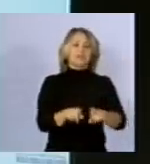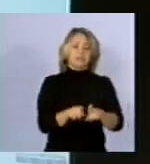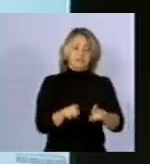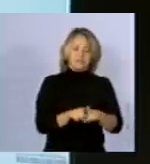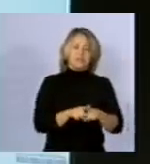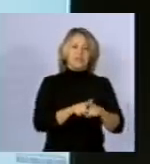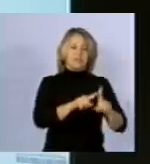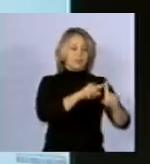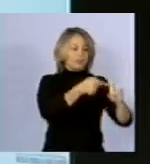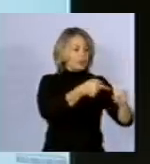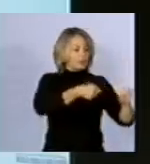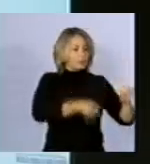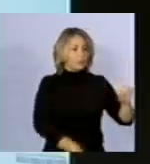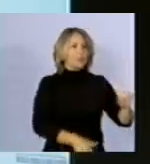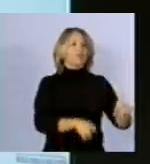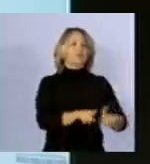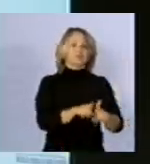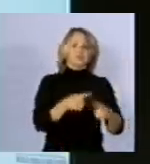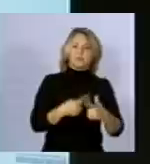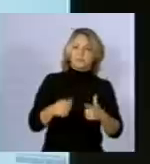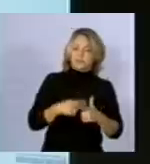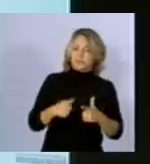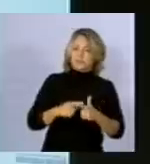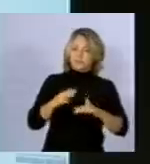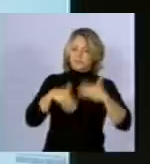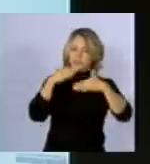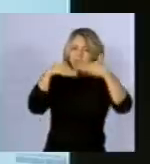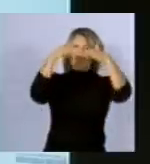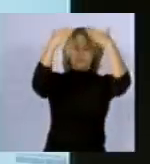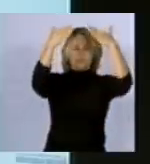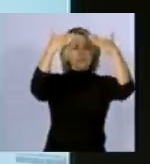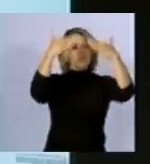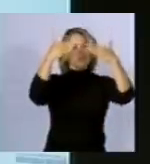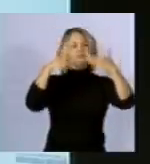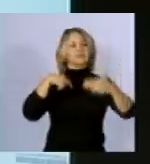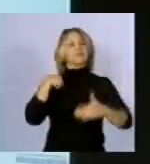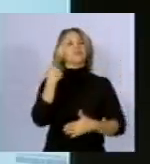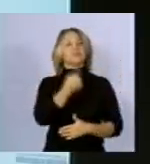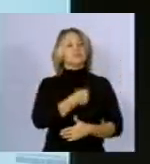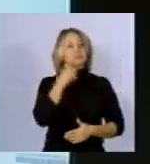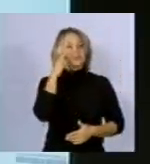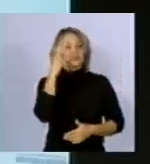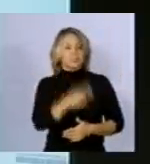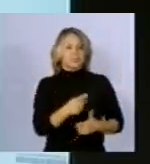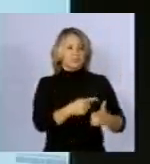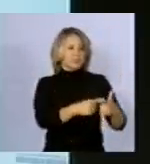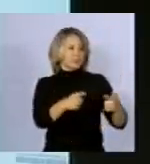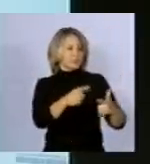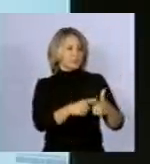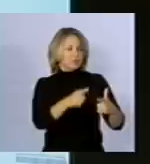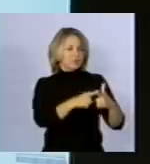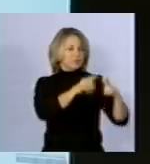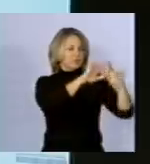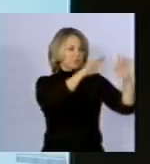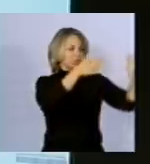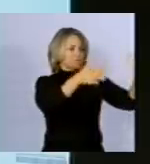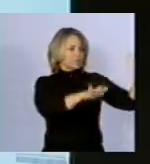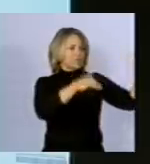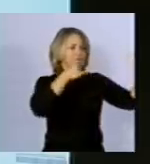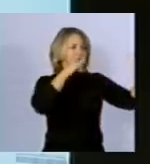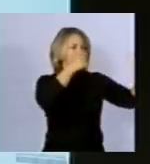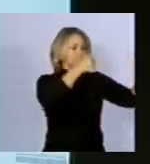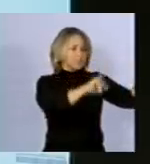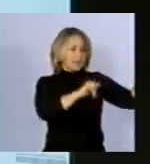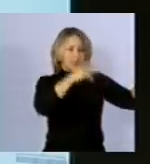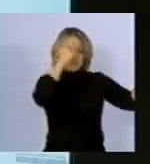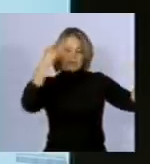aborto disfunção da reprodução ou do desenvolvimento a gente viu aqui o efeito do do do Campo de dessa